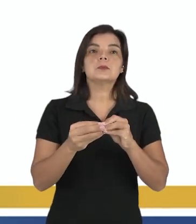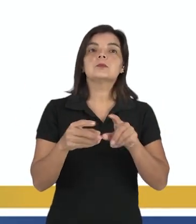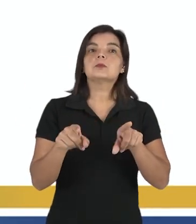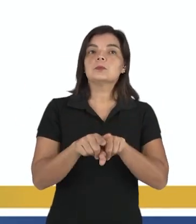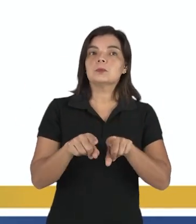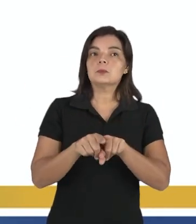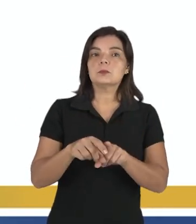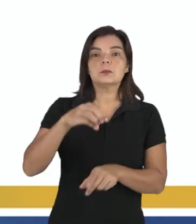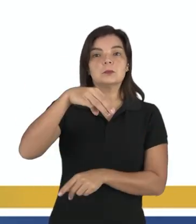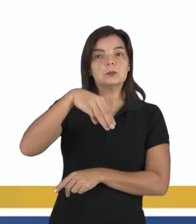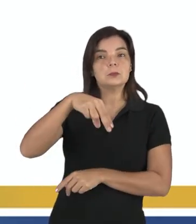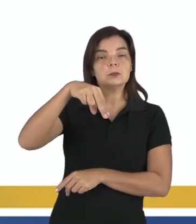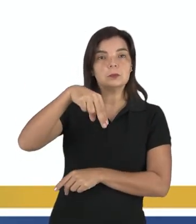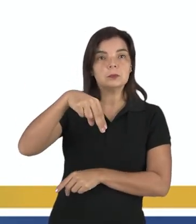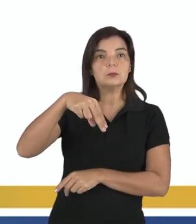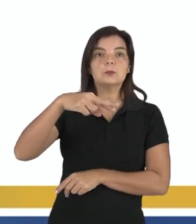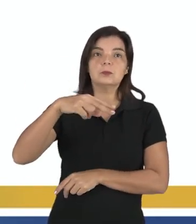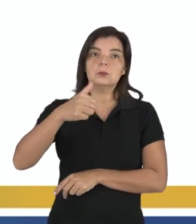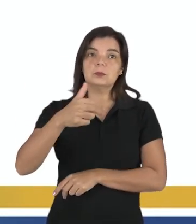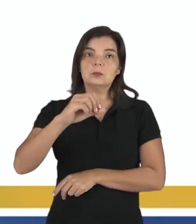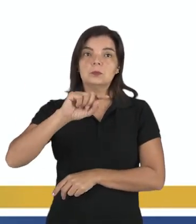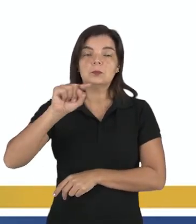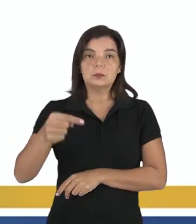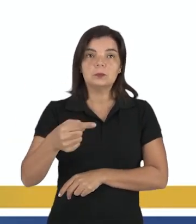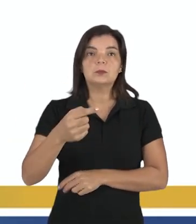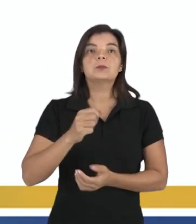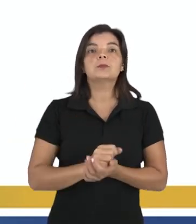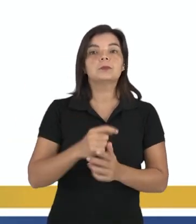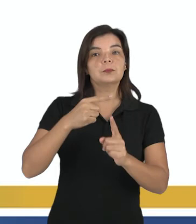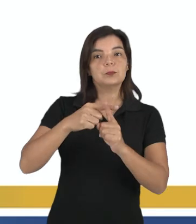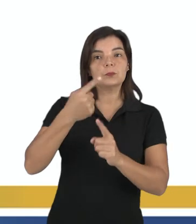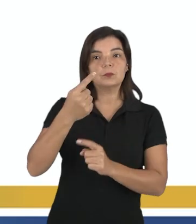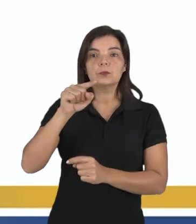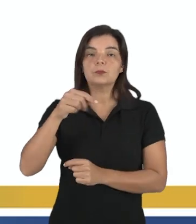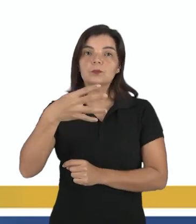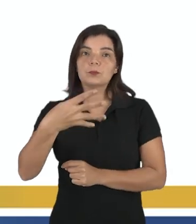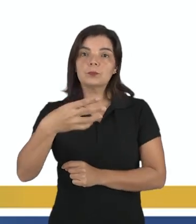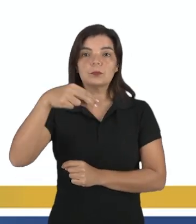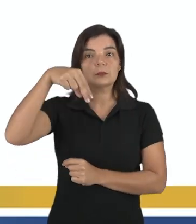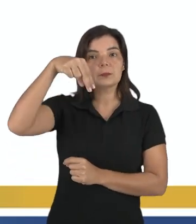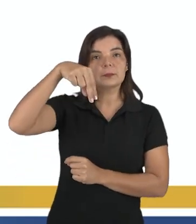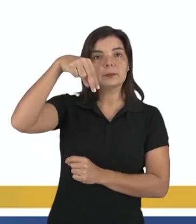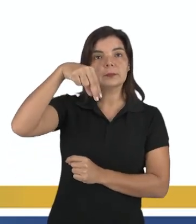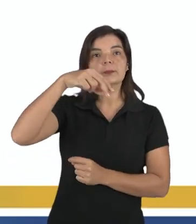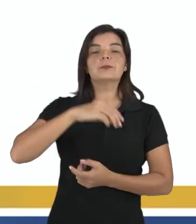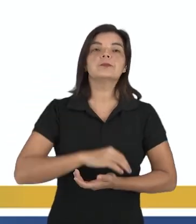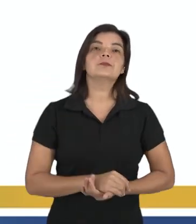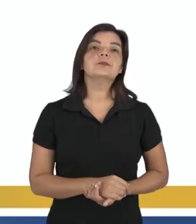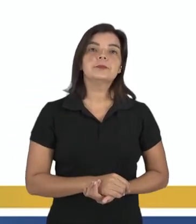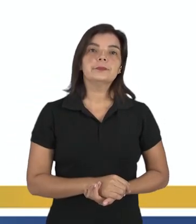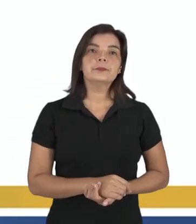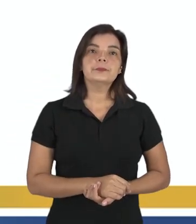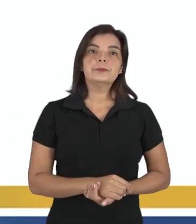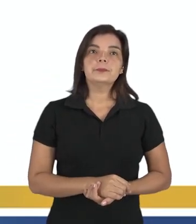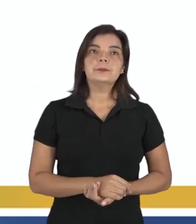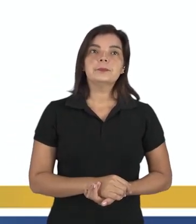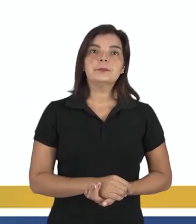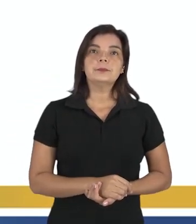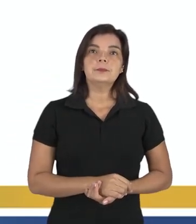situação, nós vamos ter que o montante é igual a 10.000 mais 1,4 elevado a n,